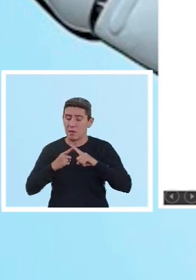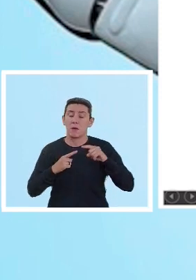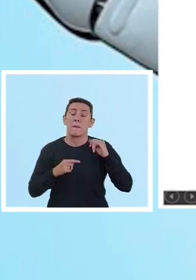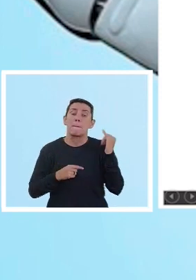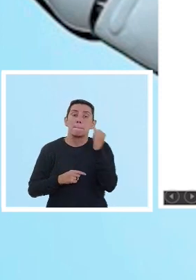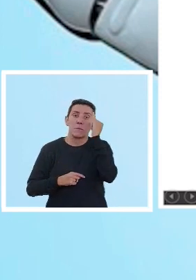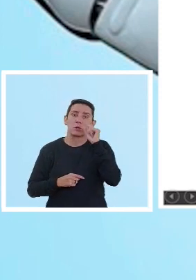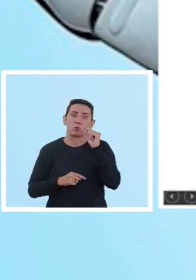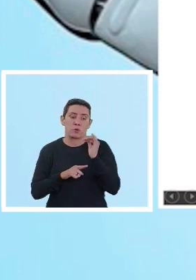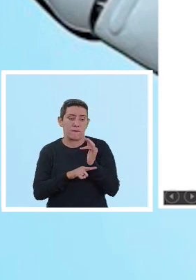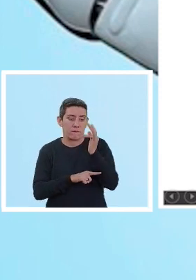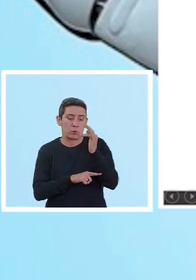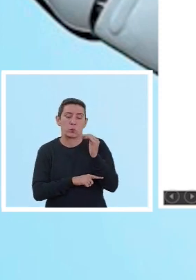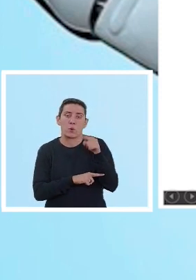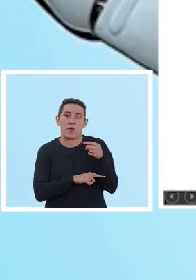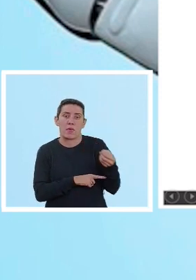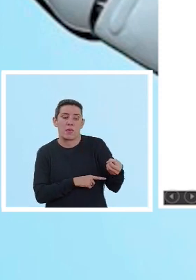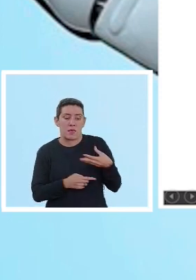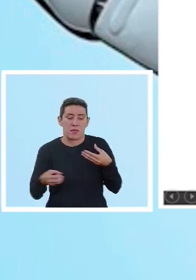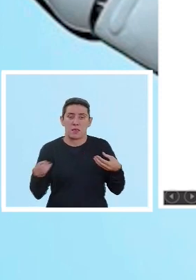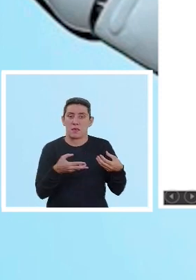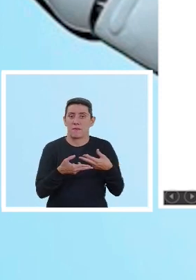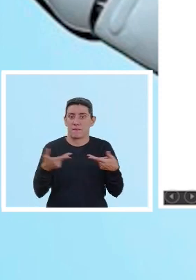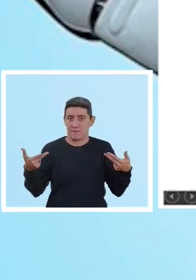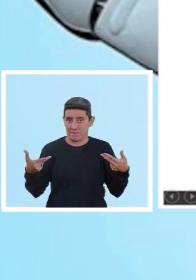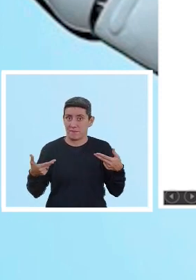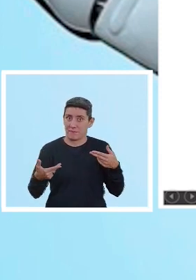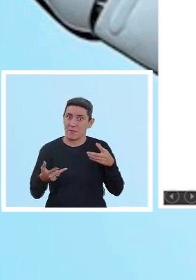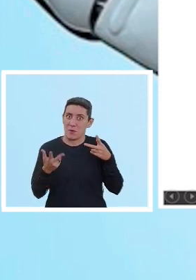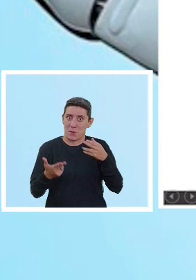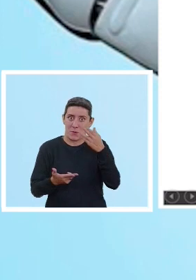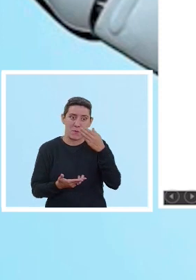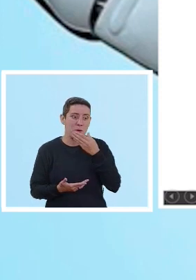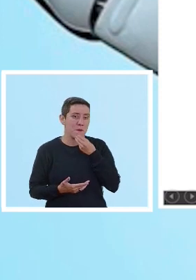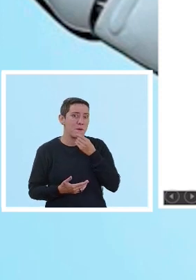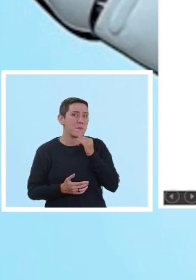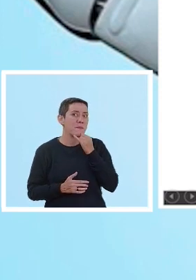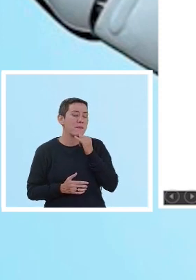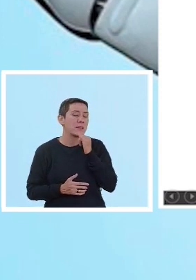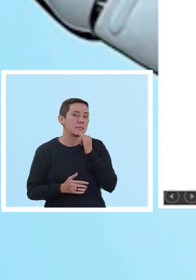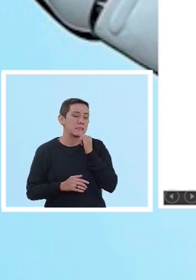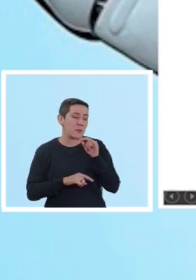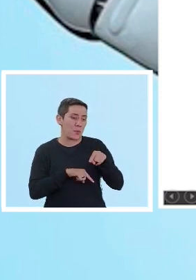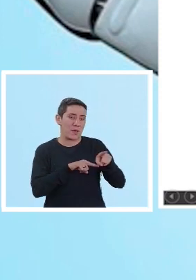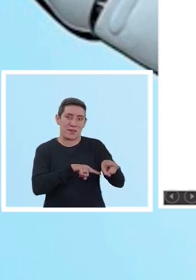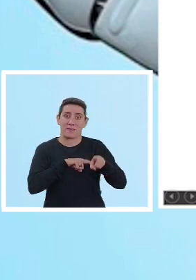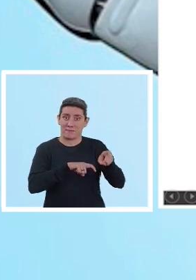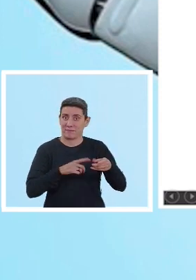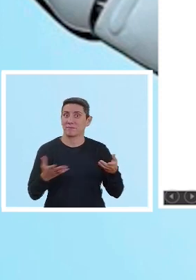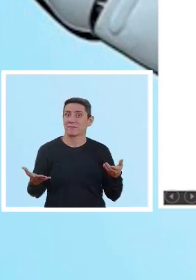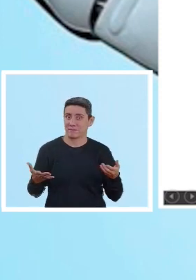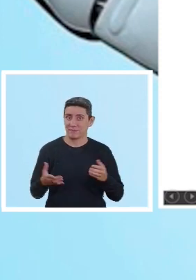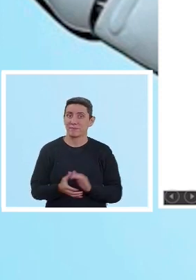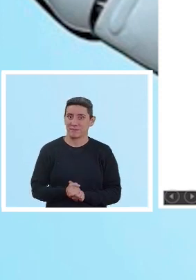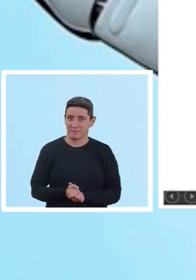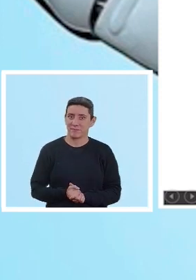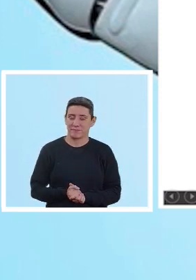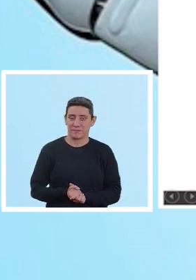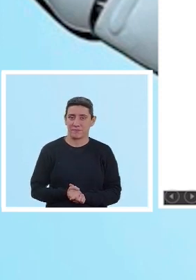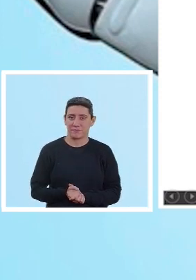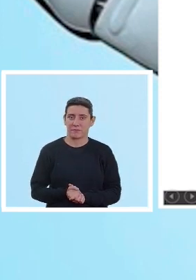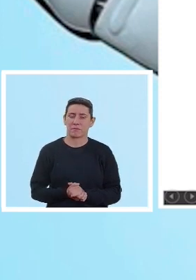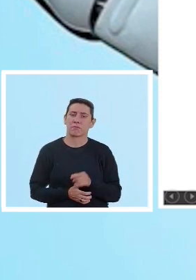inovação o caso o setor da pecuária i e professor você poderia já ter